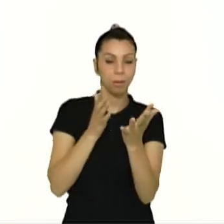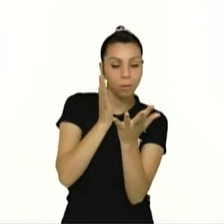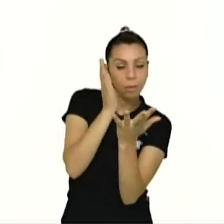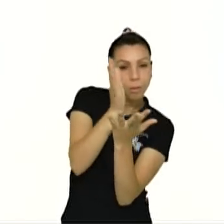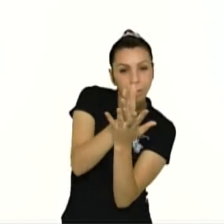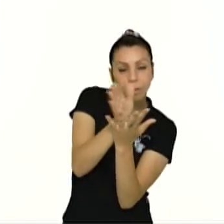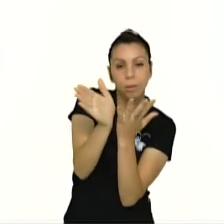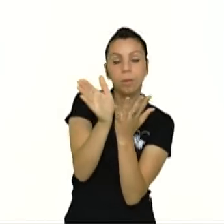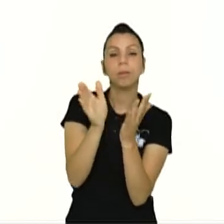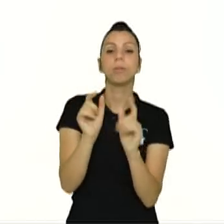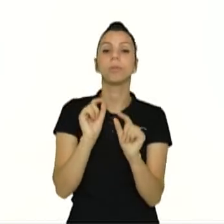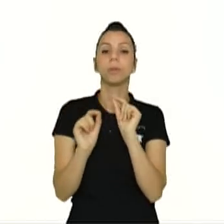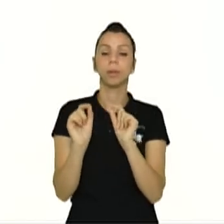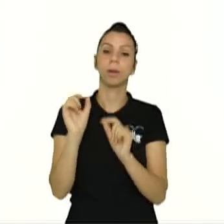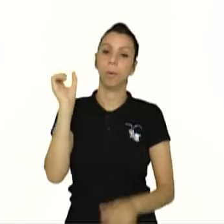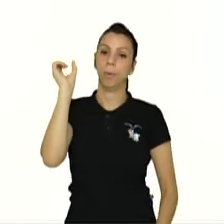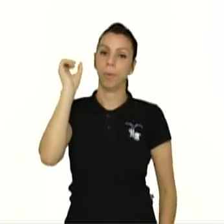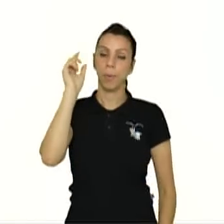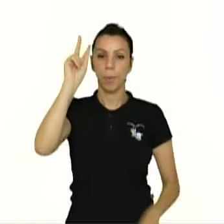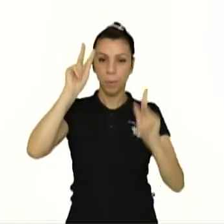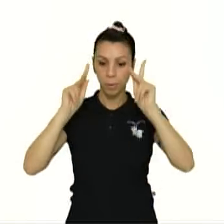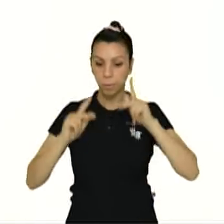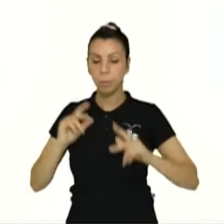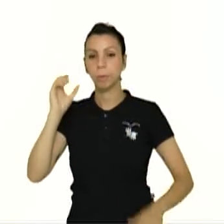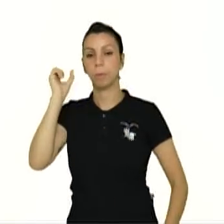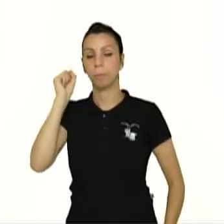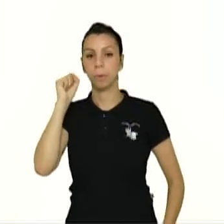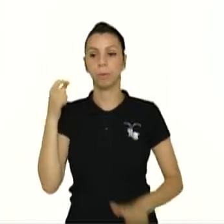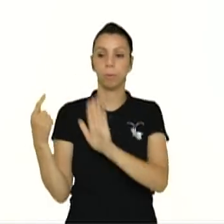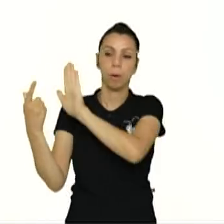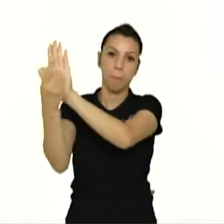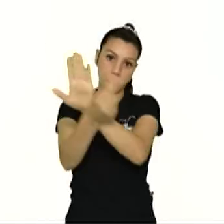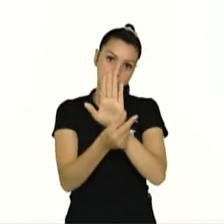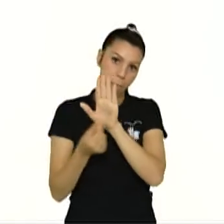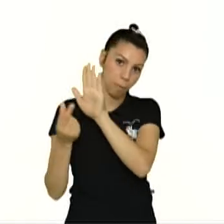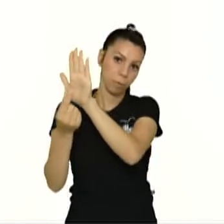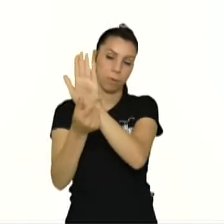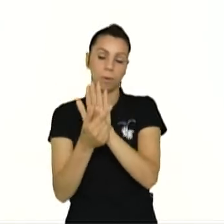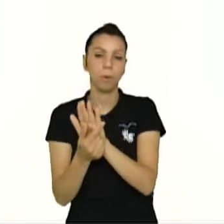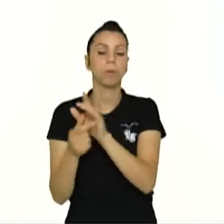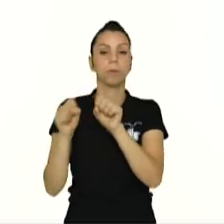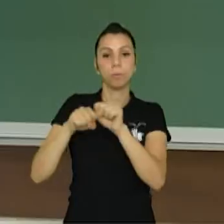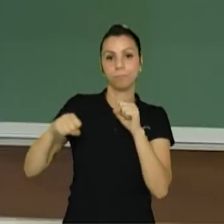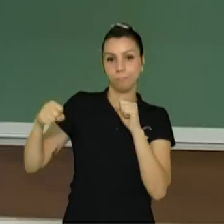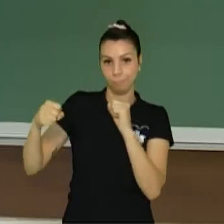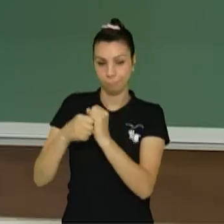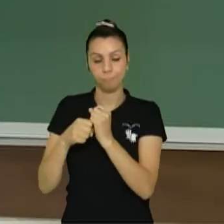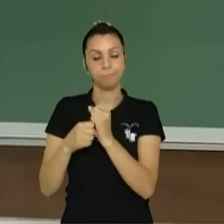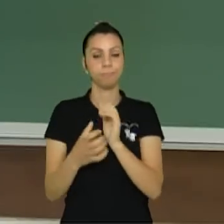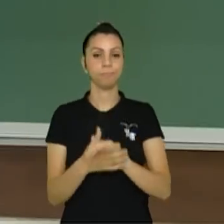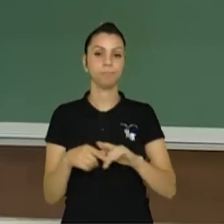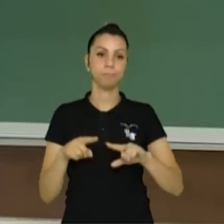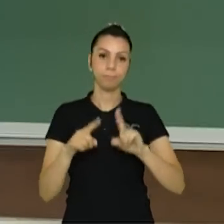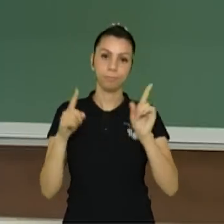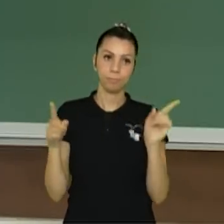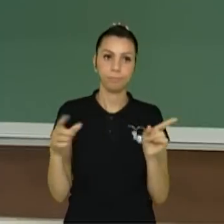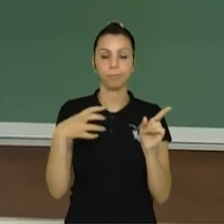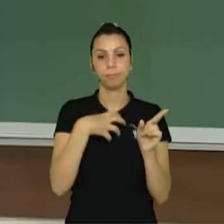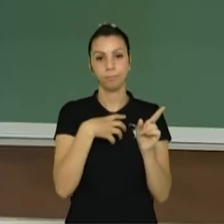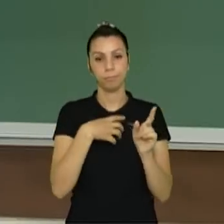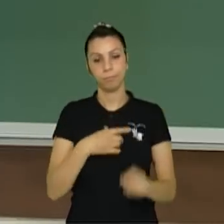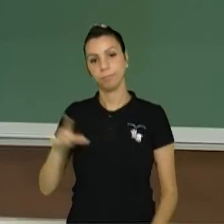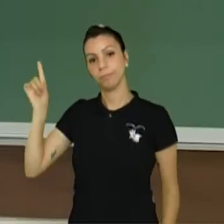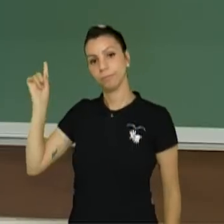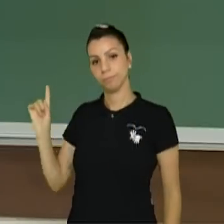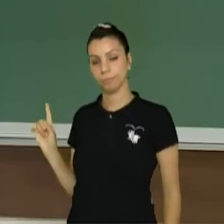do homem branco, certo? Das elites sociais e políticas do Brasil. Nesse sentido, gente,